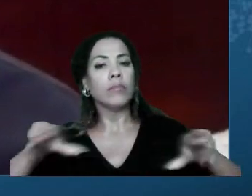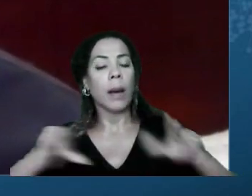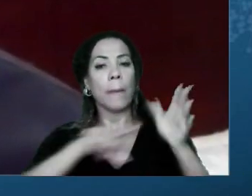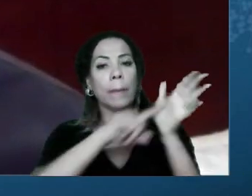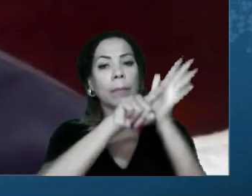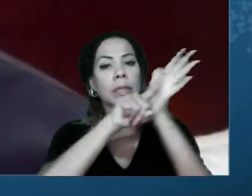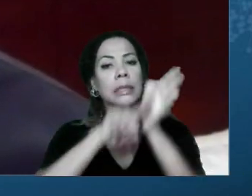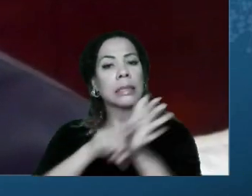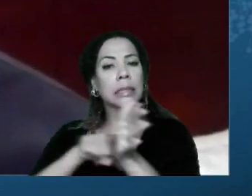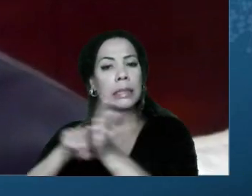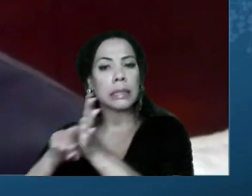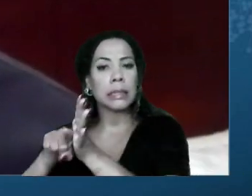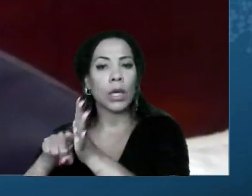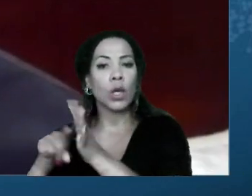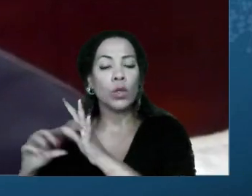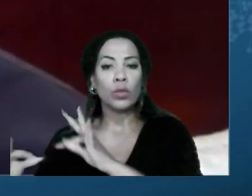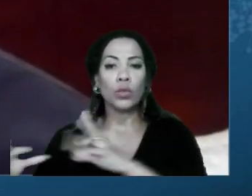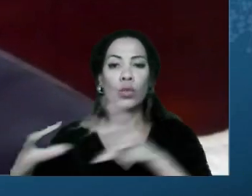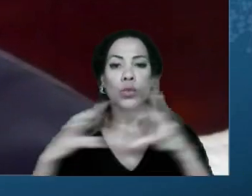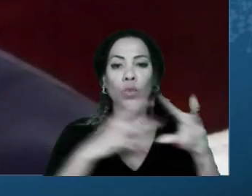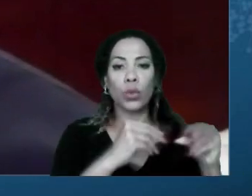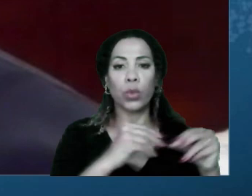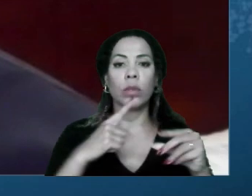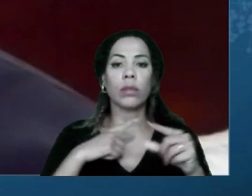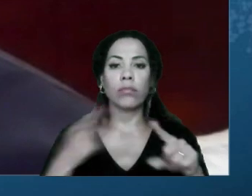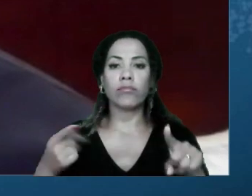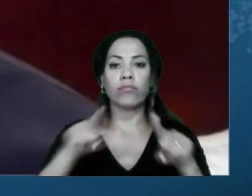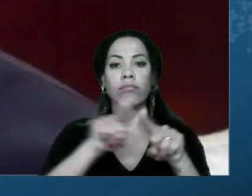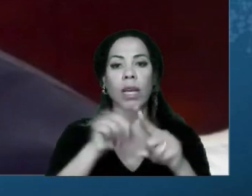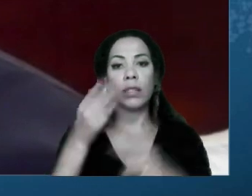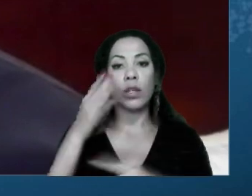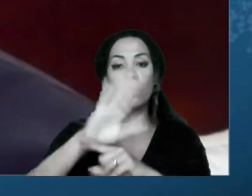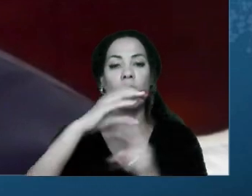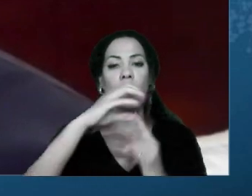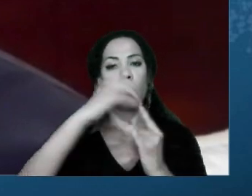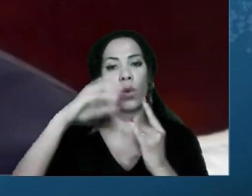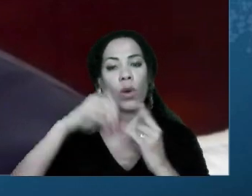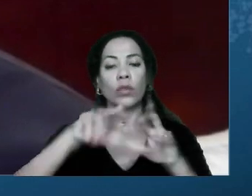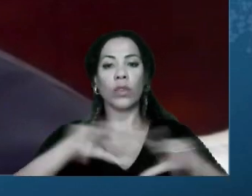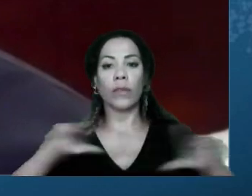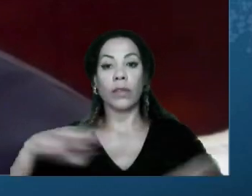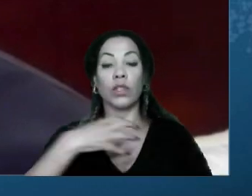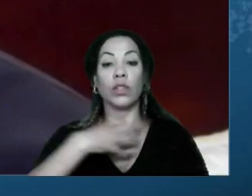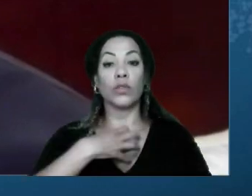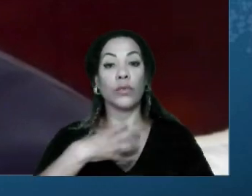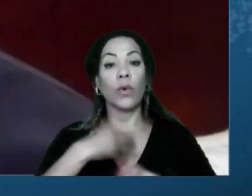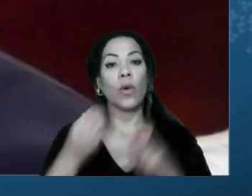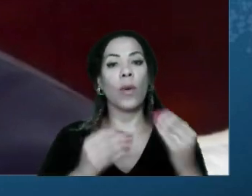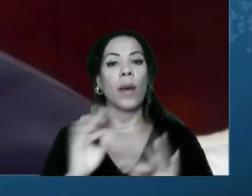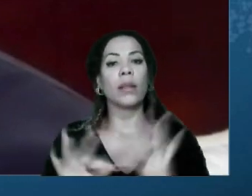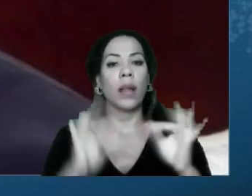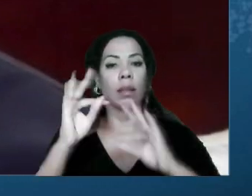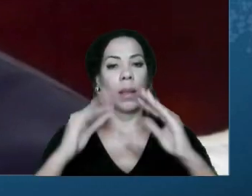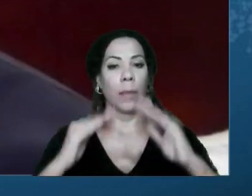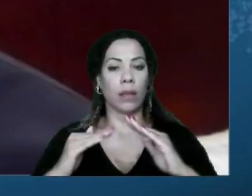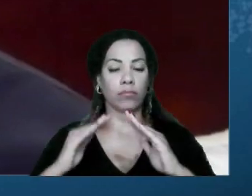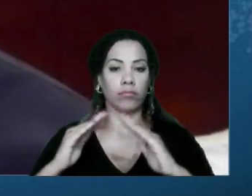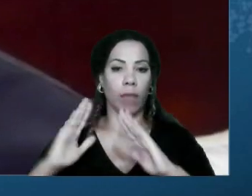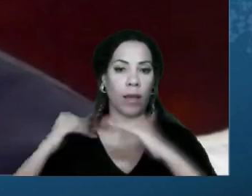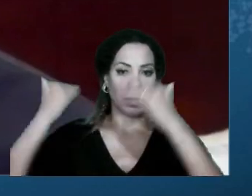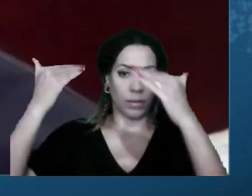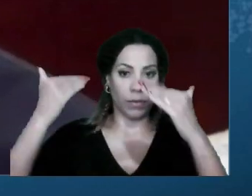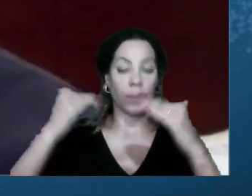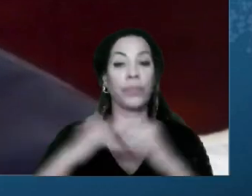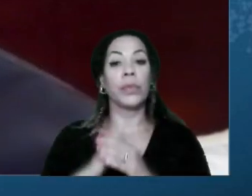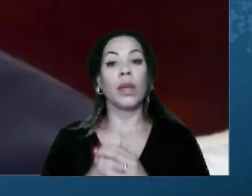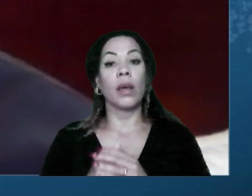todas estão cooperando com a Fiocruz de diversas maneiras no campo das terapias avançadas. Além das